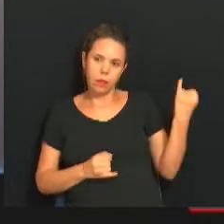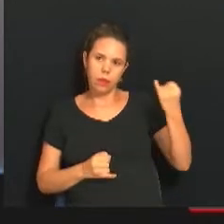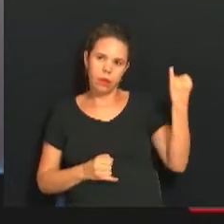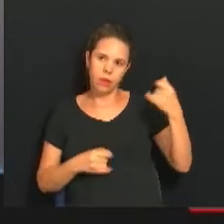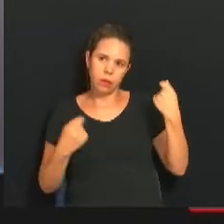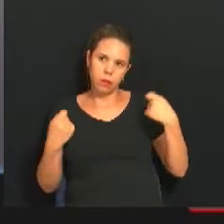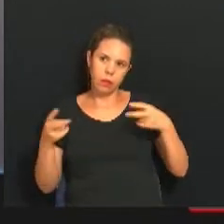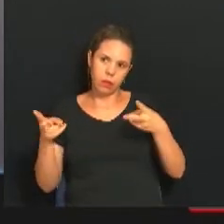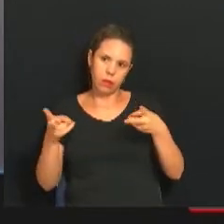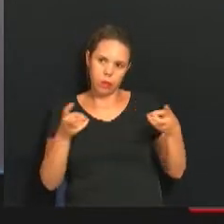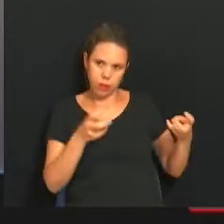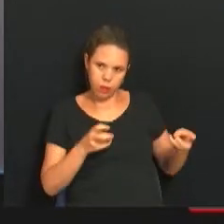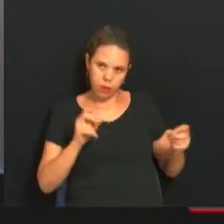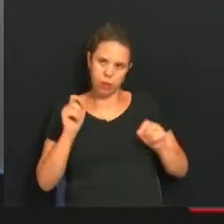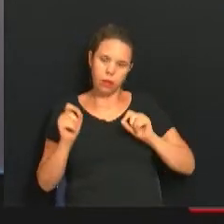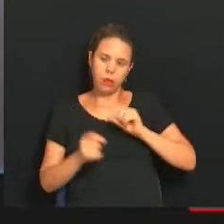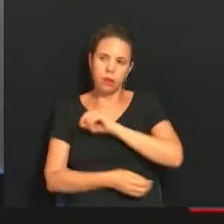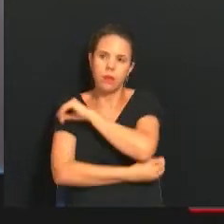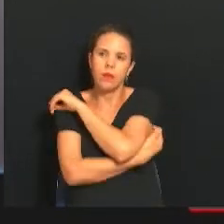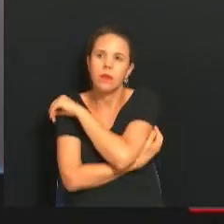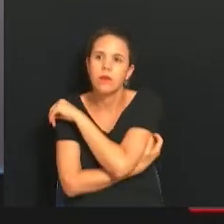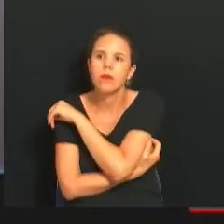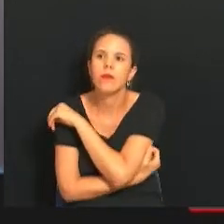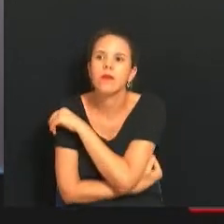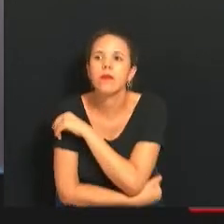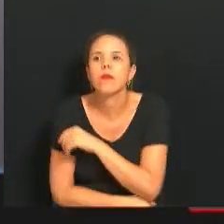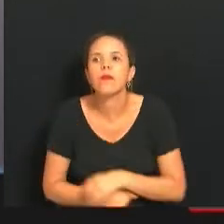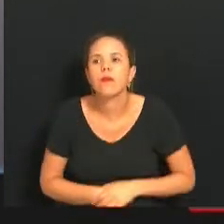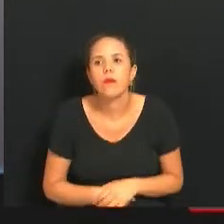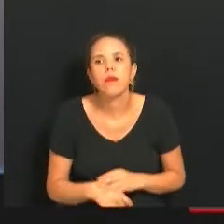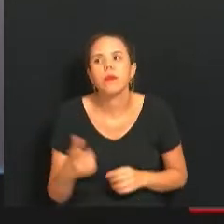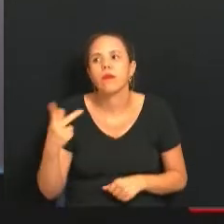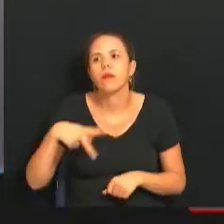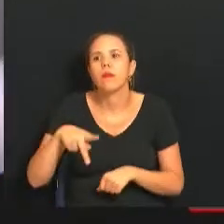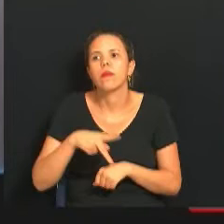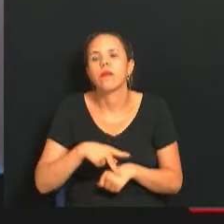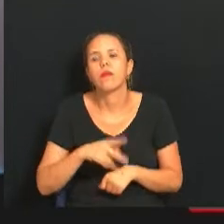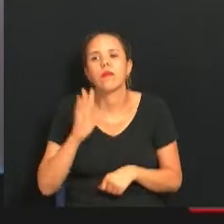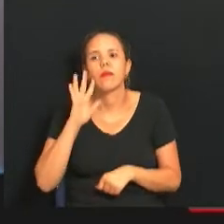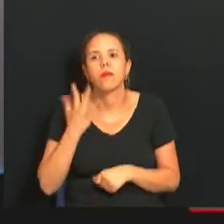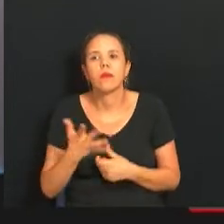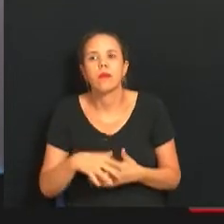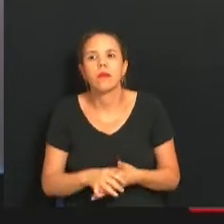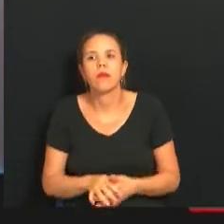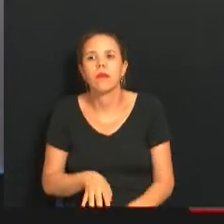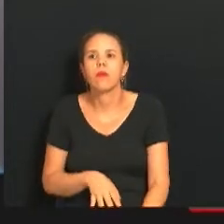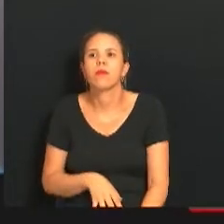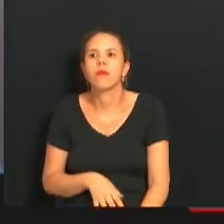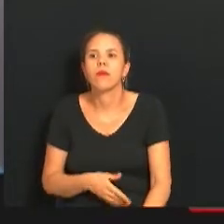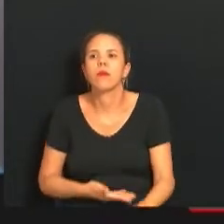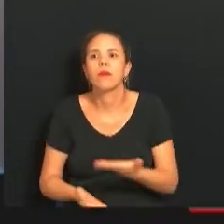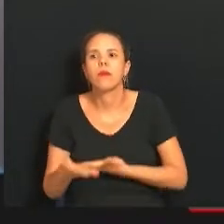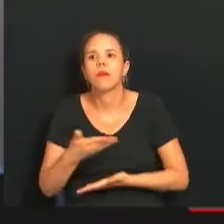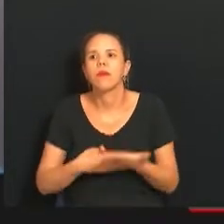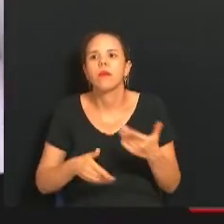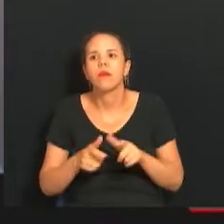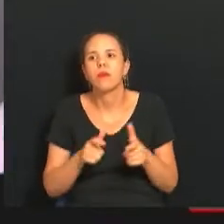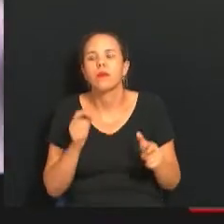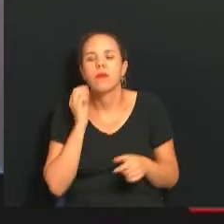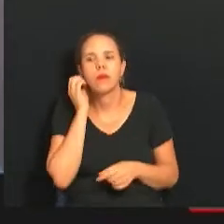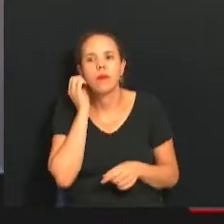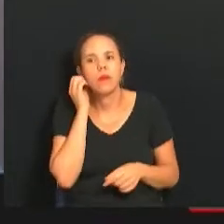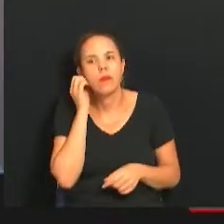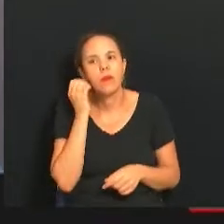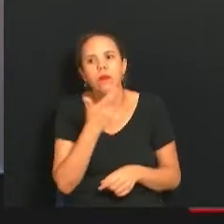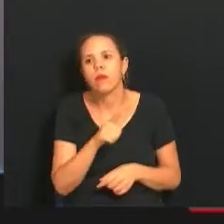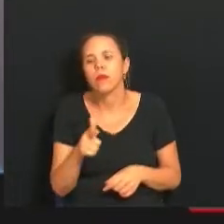perceber que para os outros países, as consequências desse envolvimento são muito grandes. A gente não tem aqui